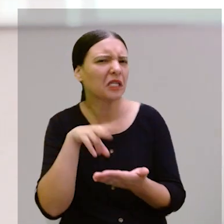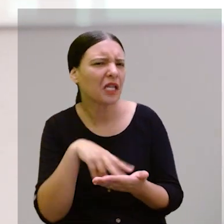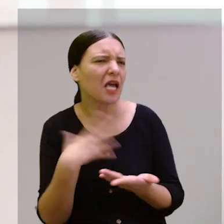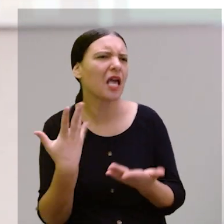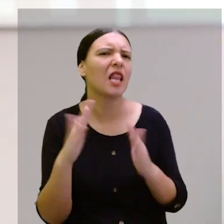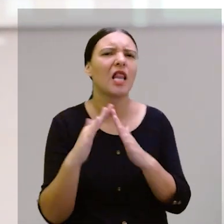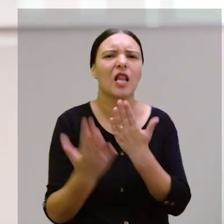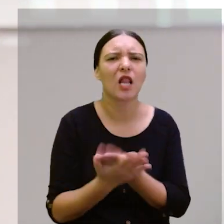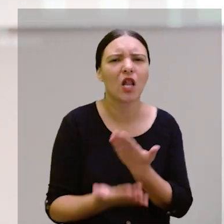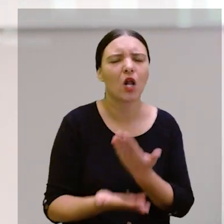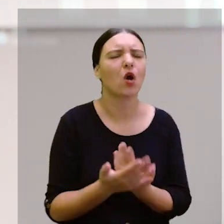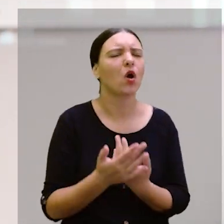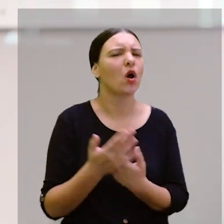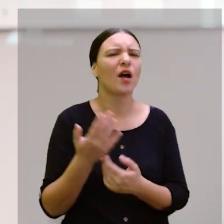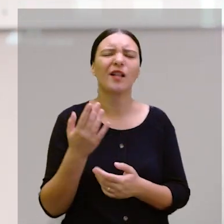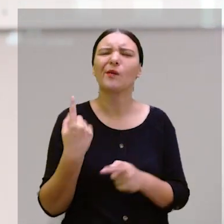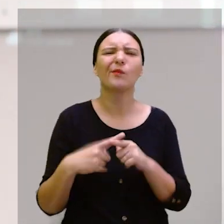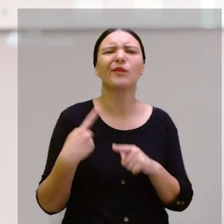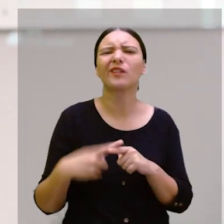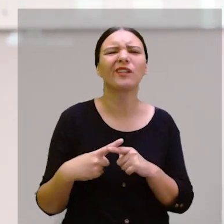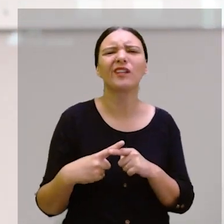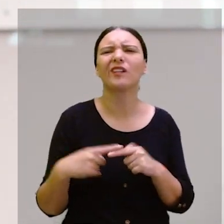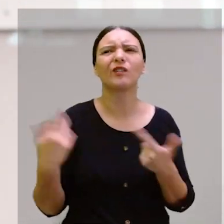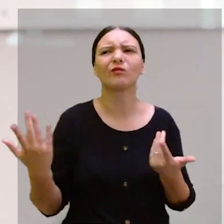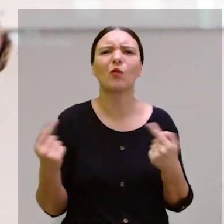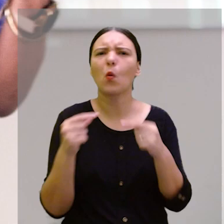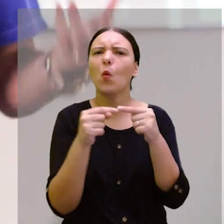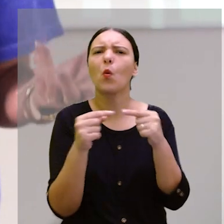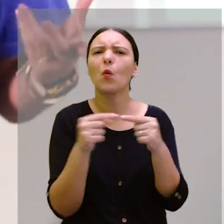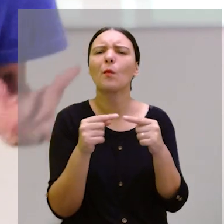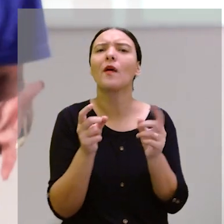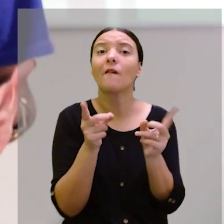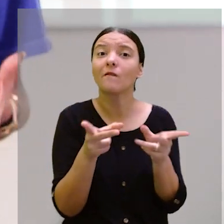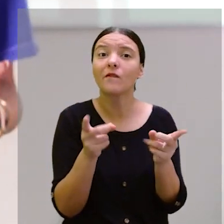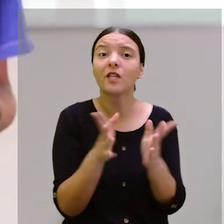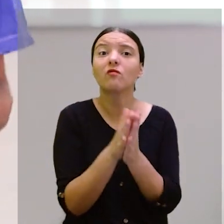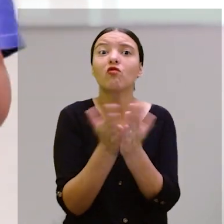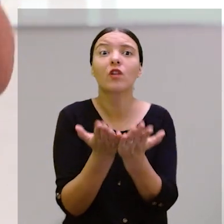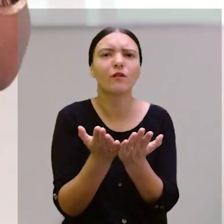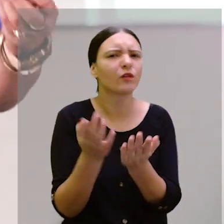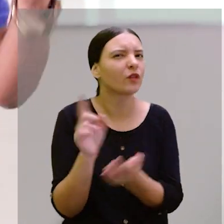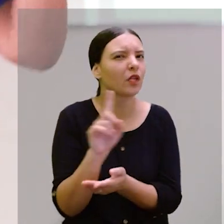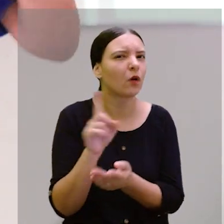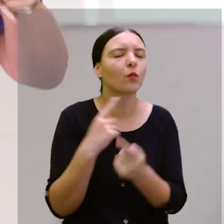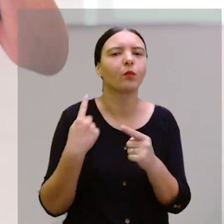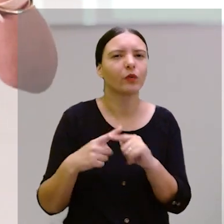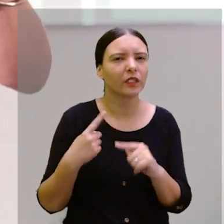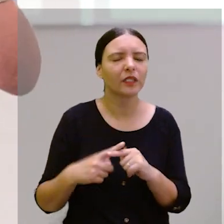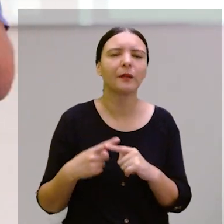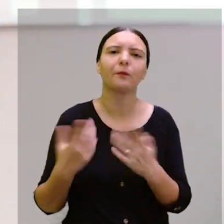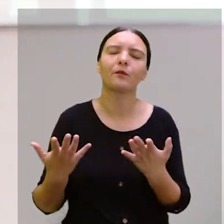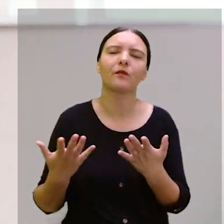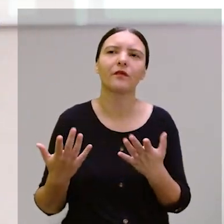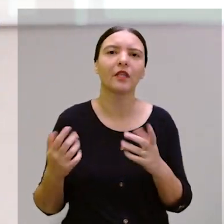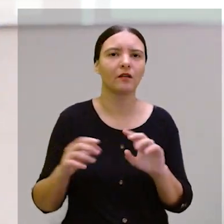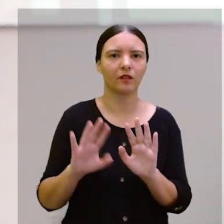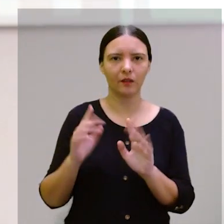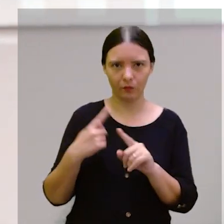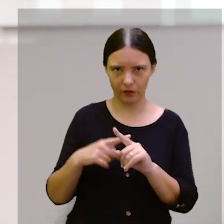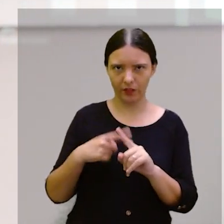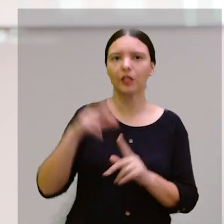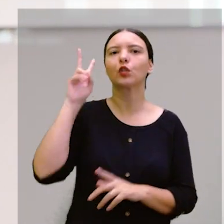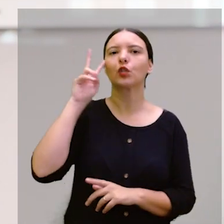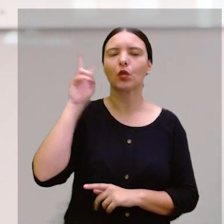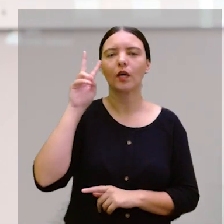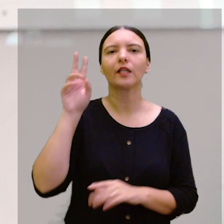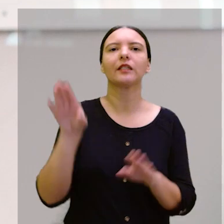nas escolas, enfim, por que isso não corresponde à venda de livros? Aliás, existe, rápido parênteses, essa história do